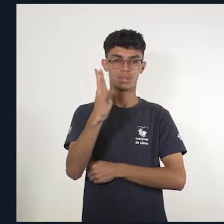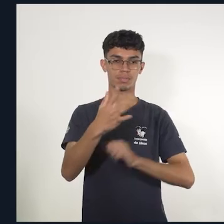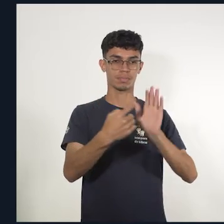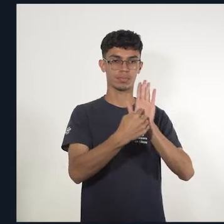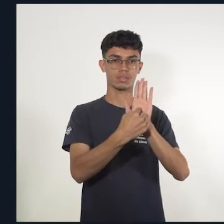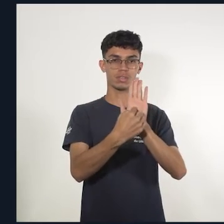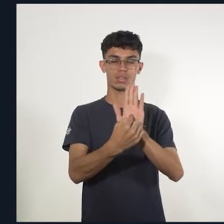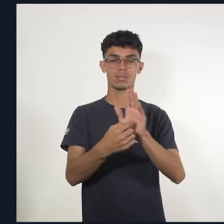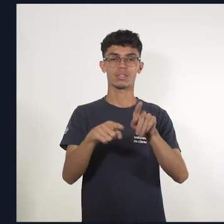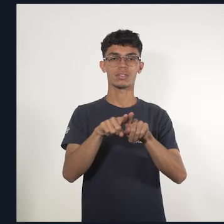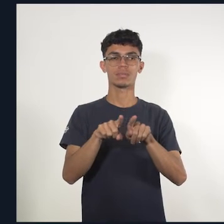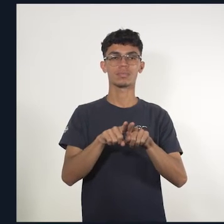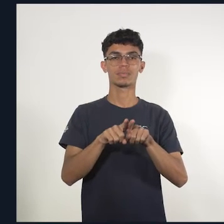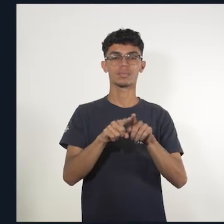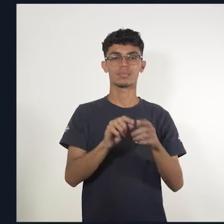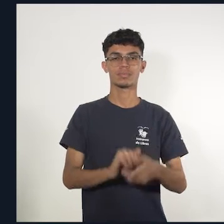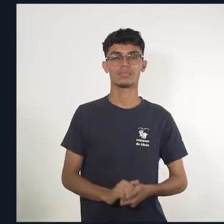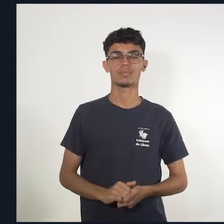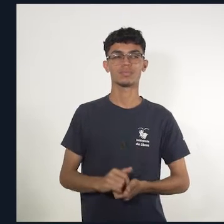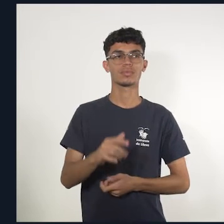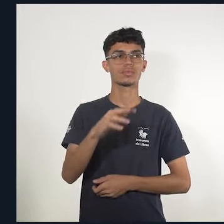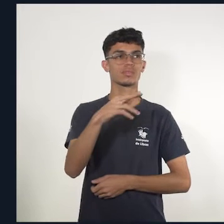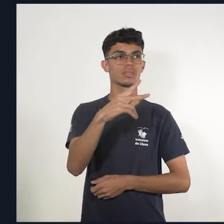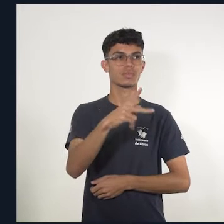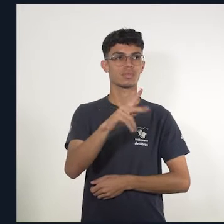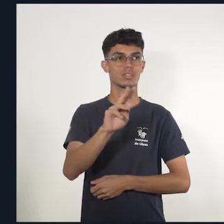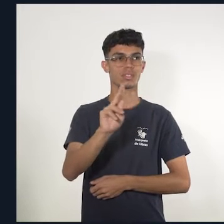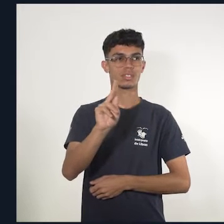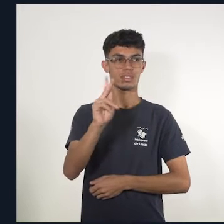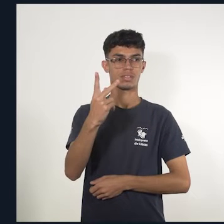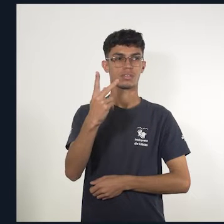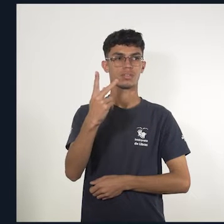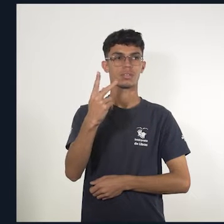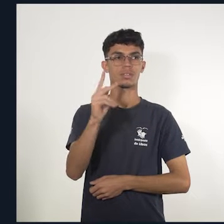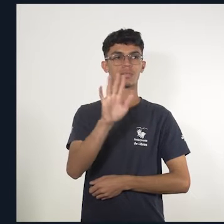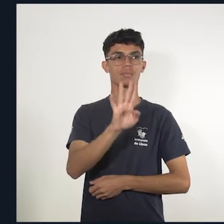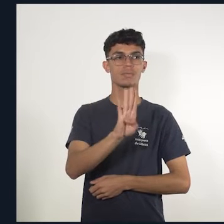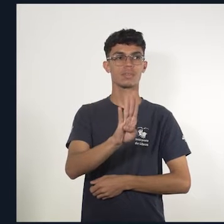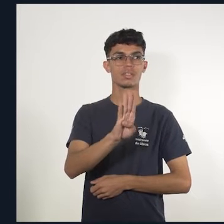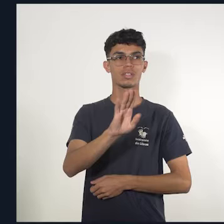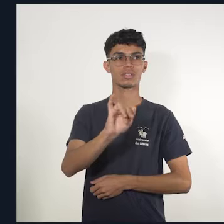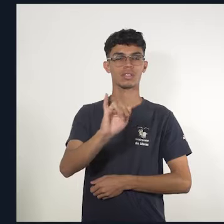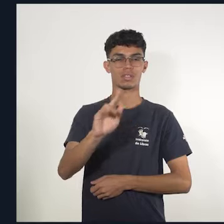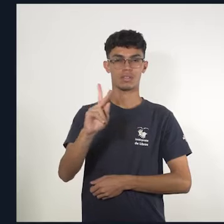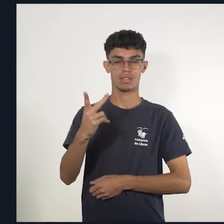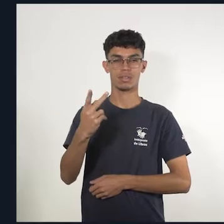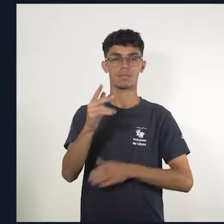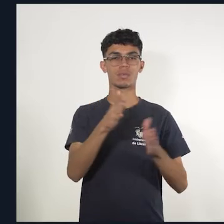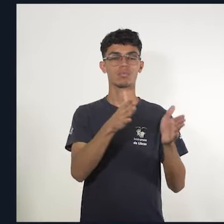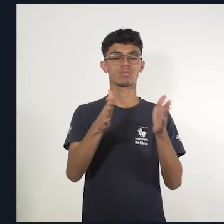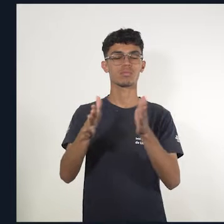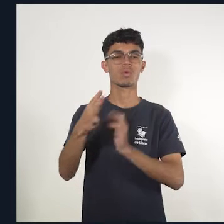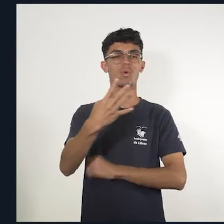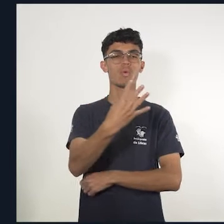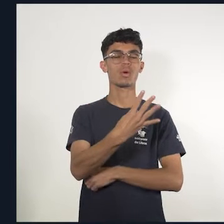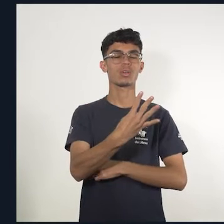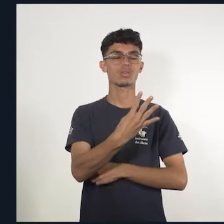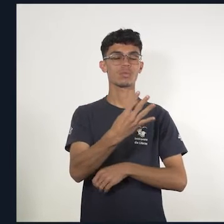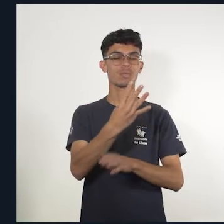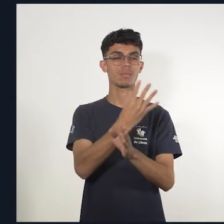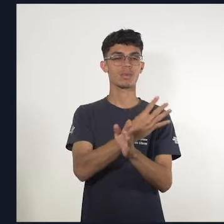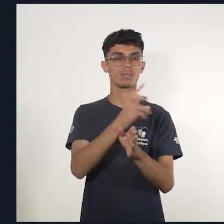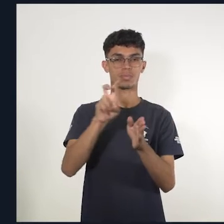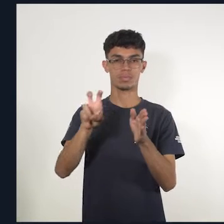demonstrado. Aqui, pelas áreas de IDH, o salto da fase 4 para a fase 5,